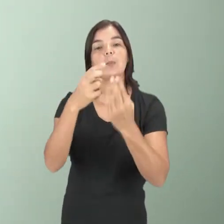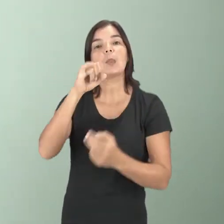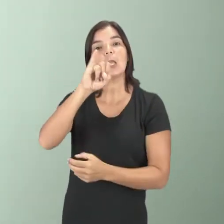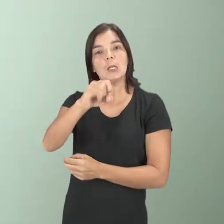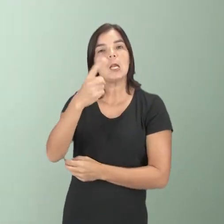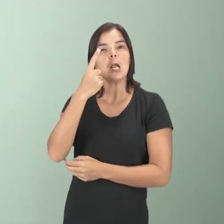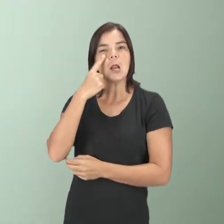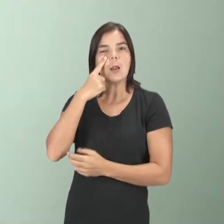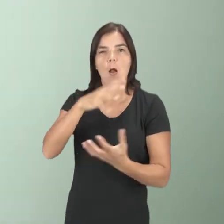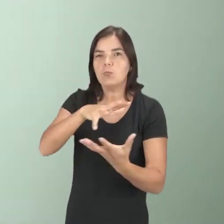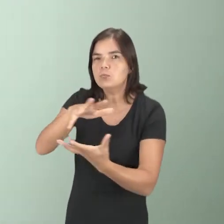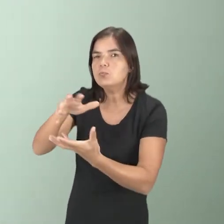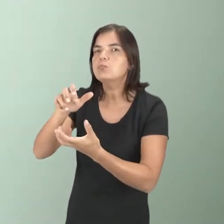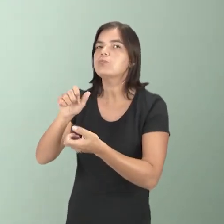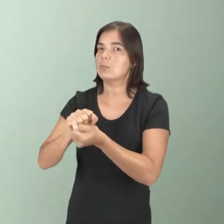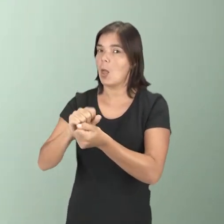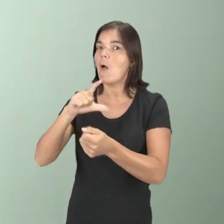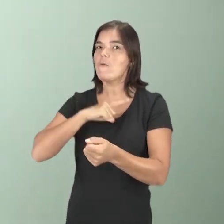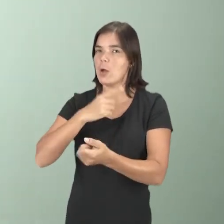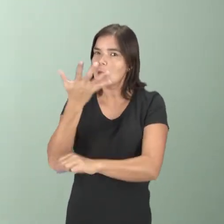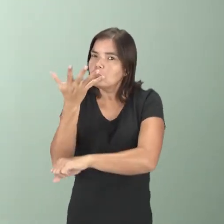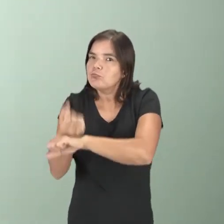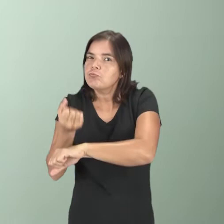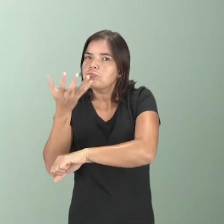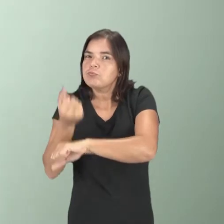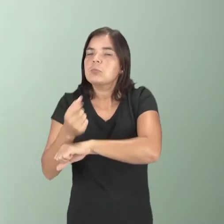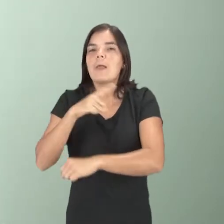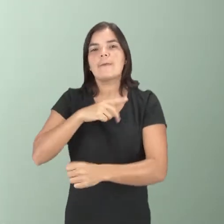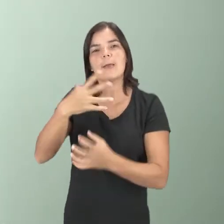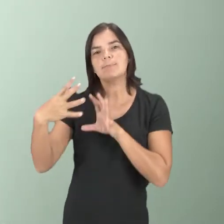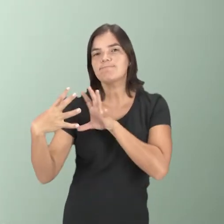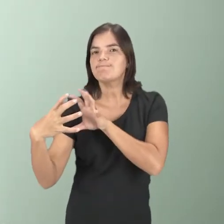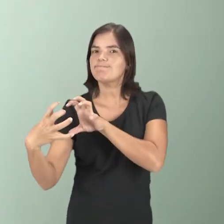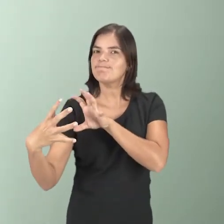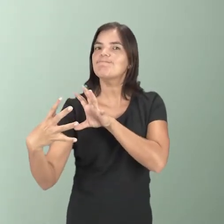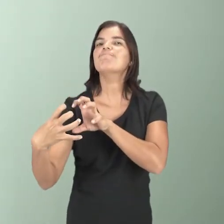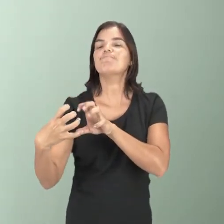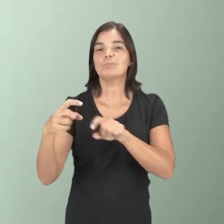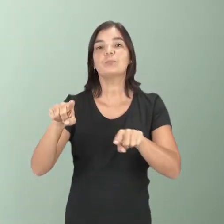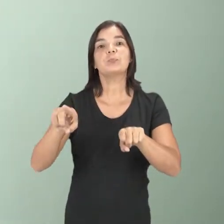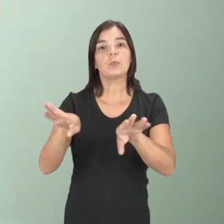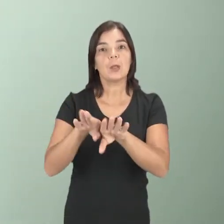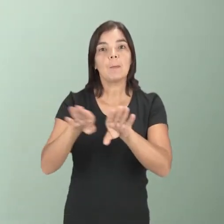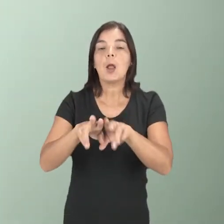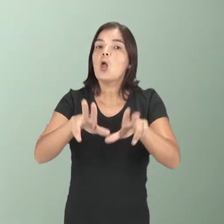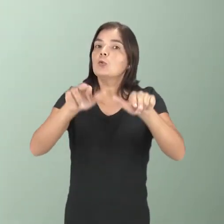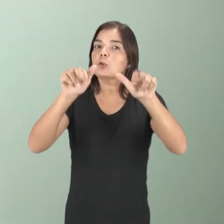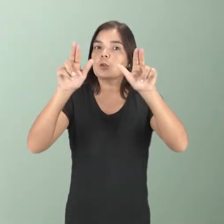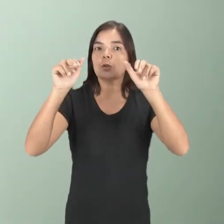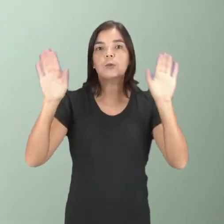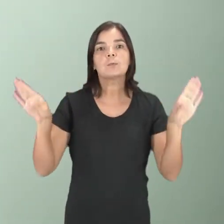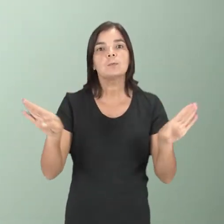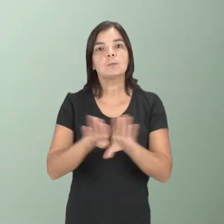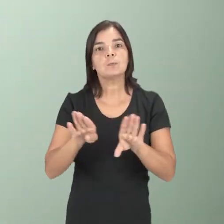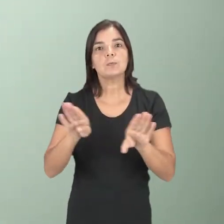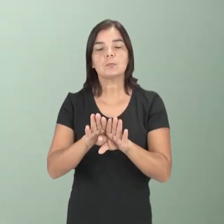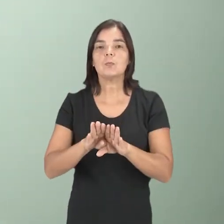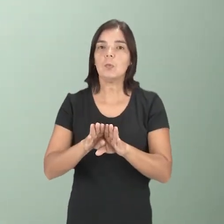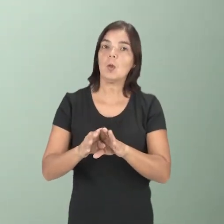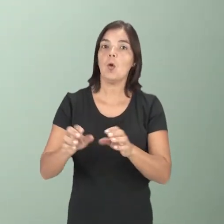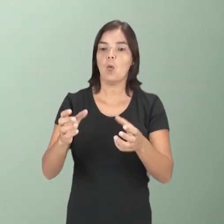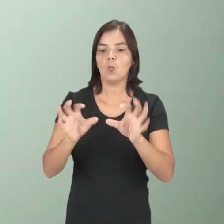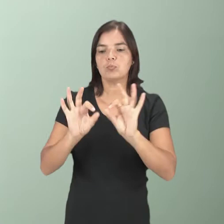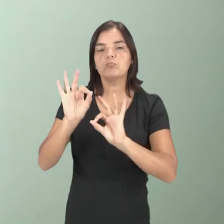analisa o planeta Terra, ele vai ter uma força gravitacional e ele sempre atrai. Jamais ele está empurrando, jamais ele está repelindo um